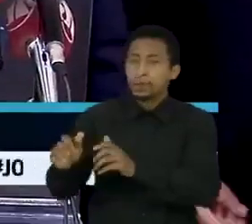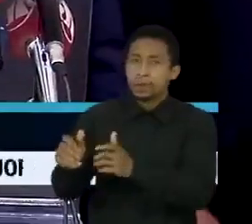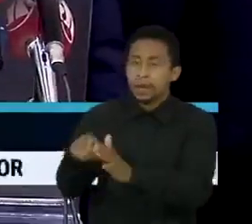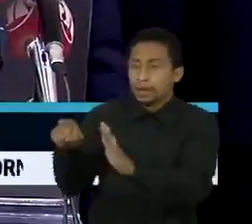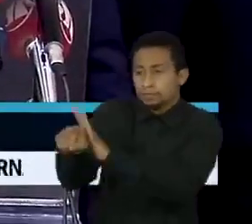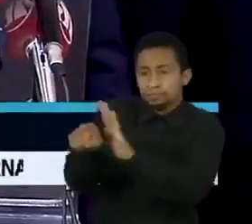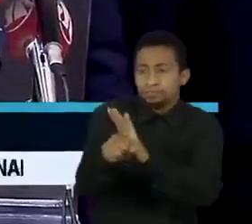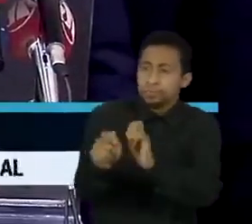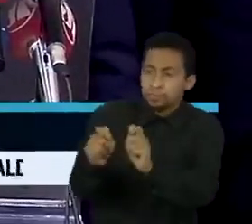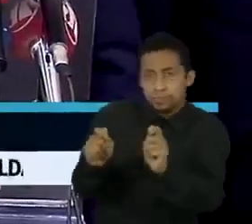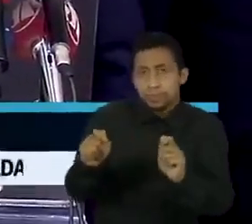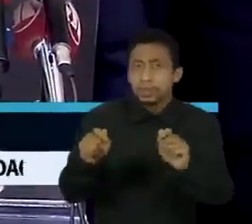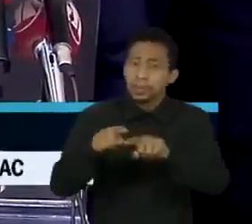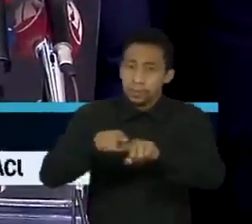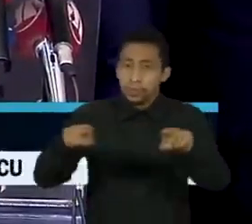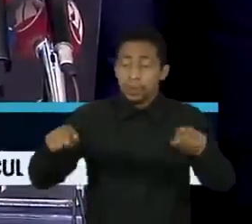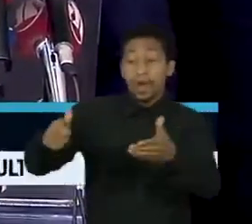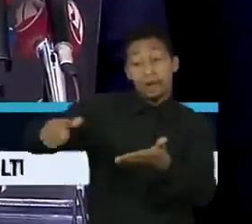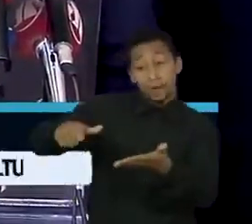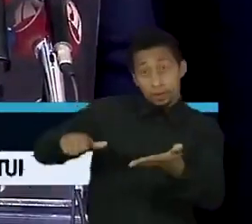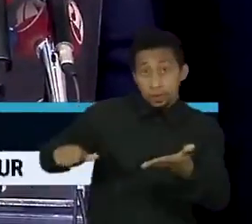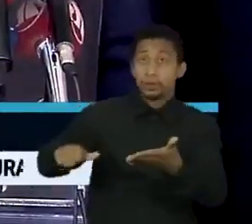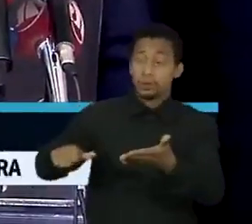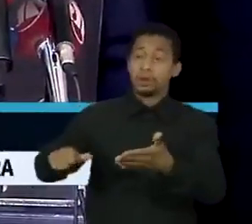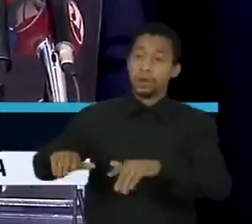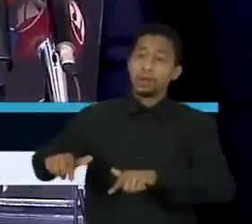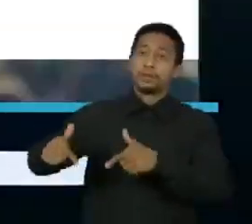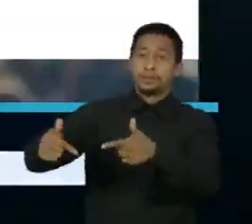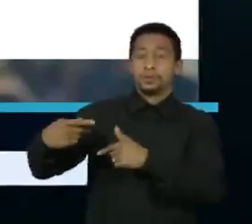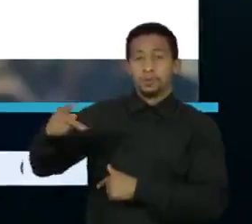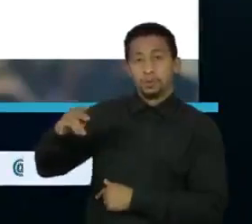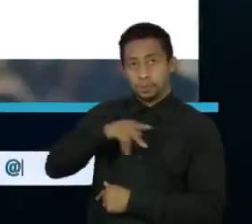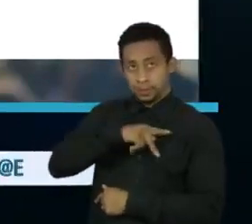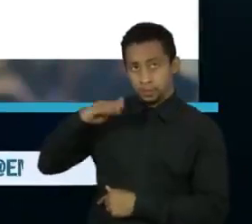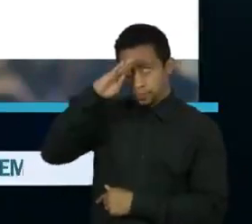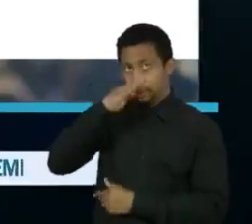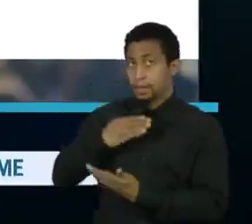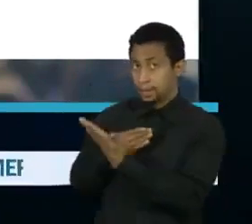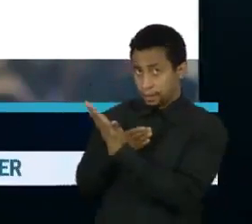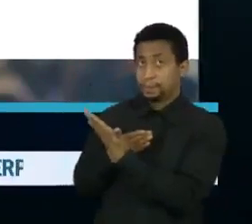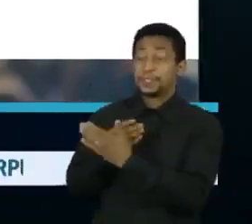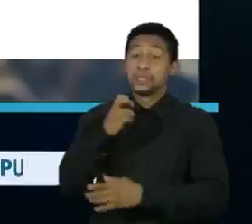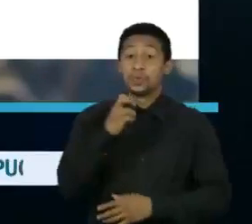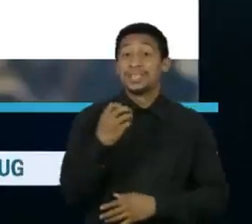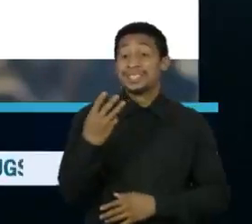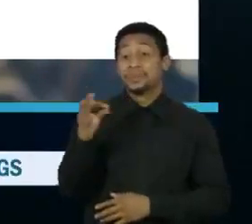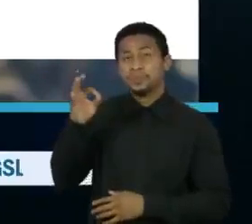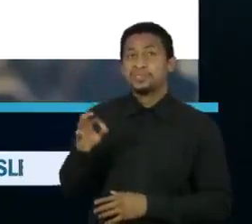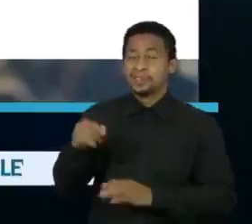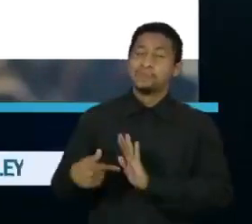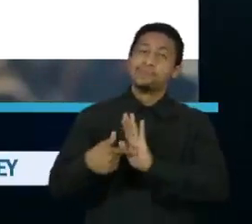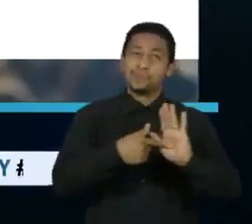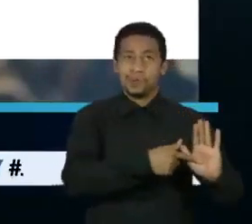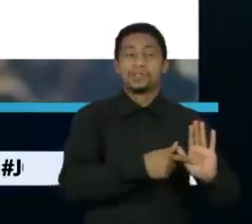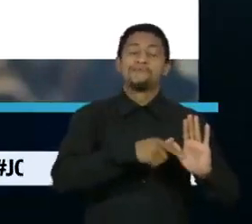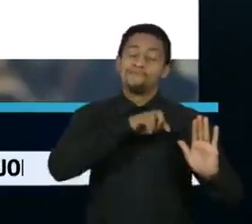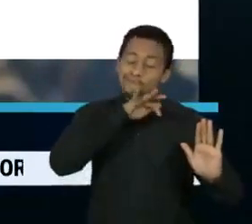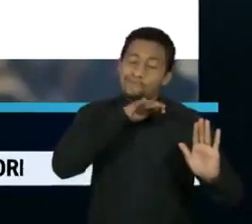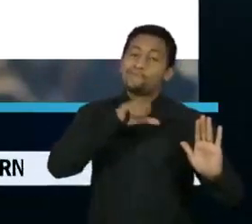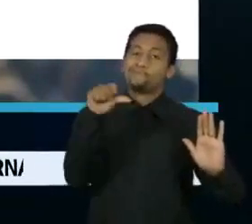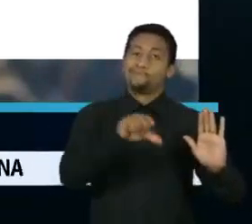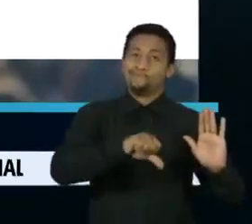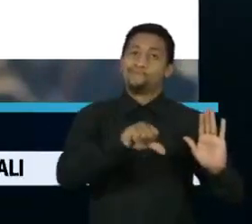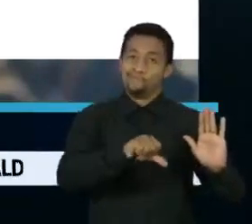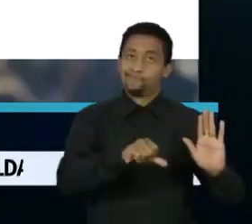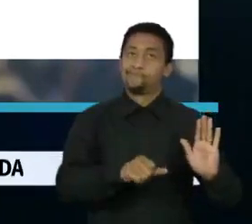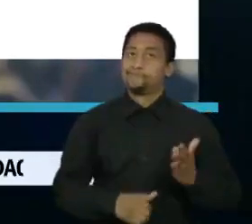entrevistados também avaliaram o desempenho do presidente. 53% classificam Jair Bolsonaro como